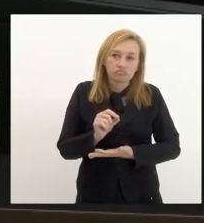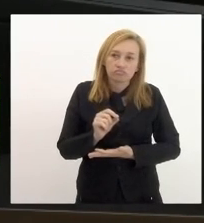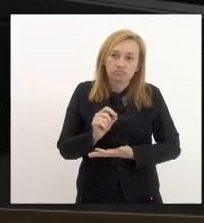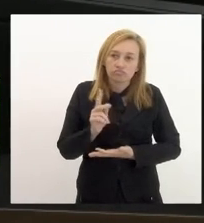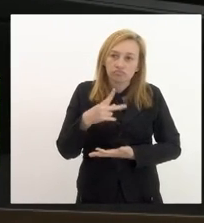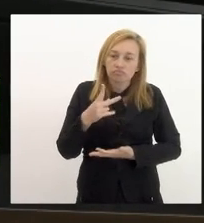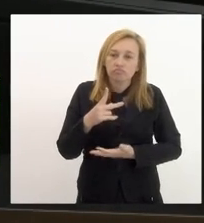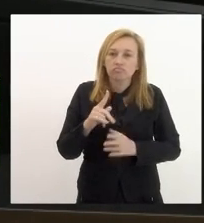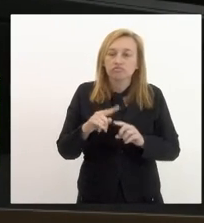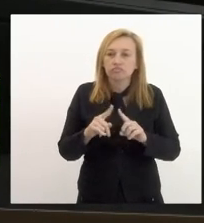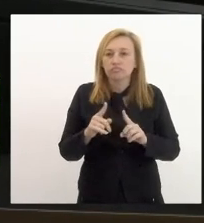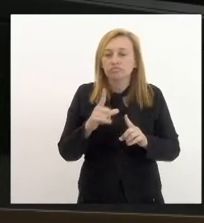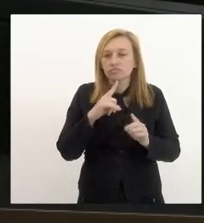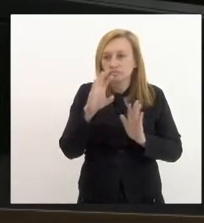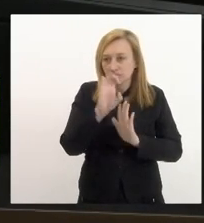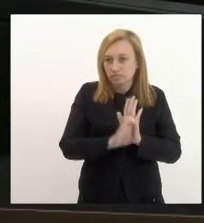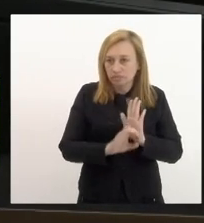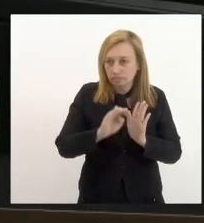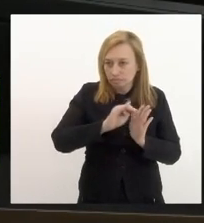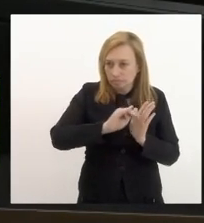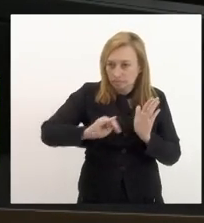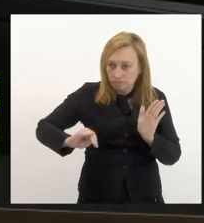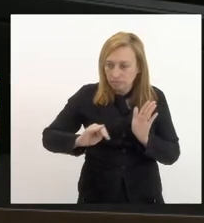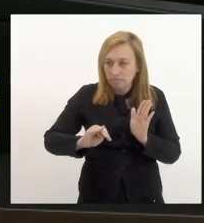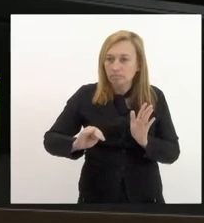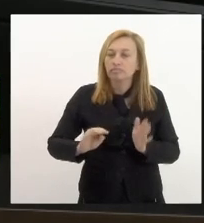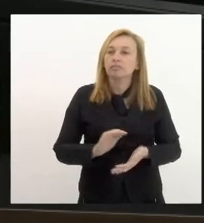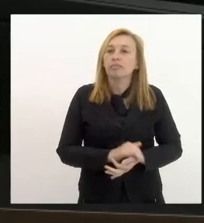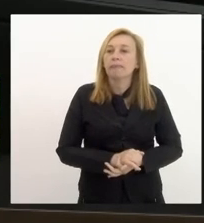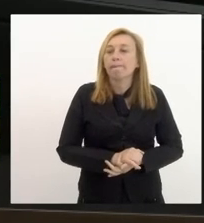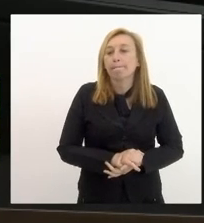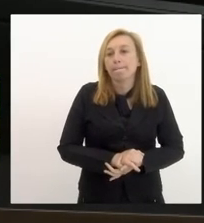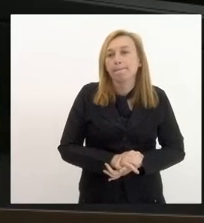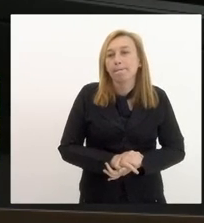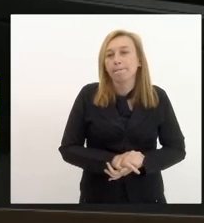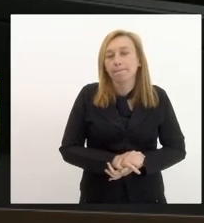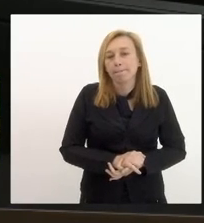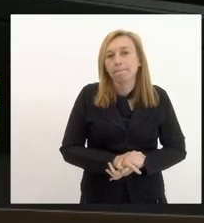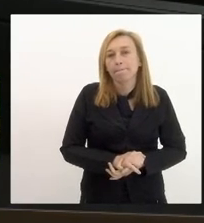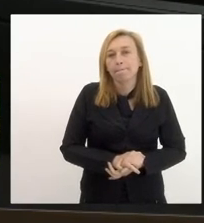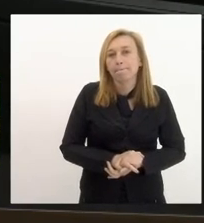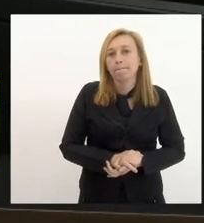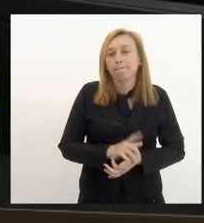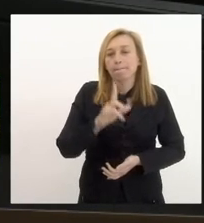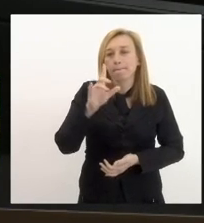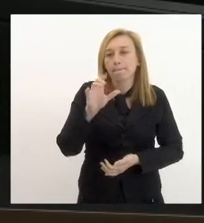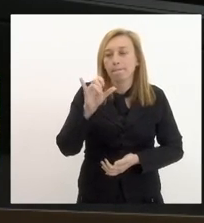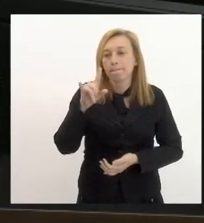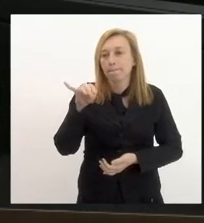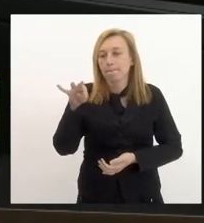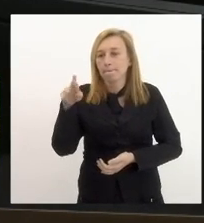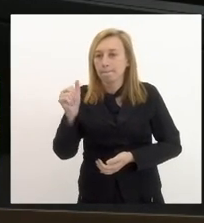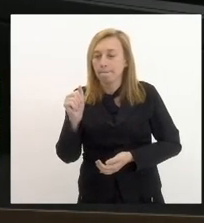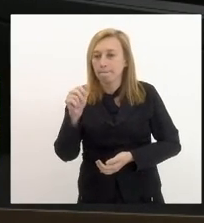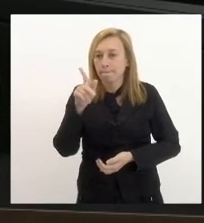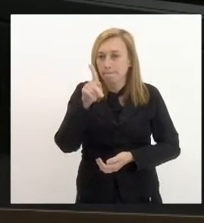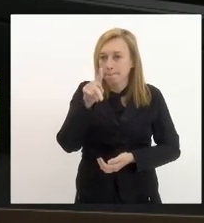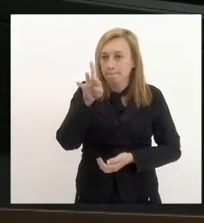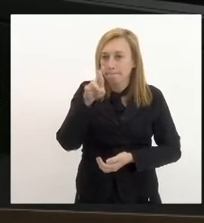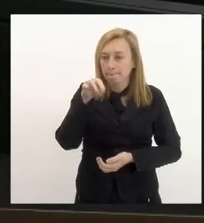provavelmente vai ter uma Emenda para retirá-lo né mas Essa é a questão da licença prêmio